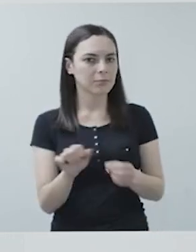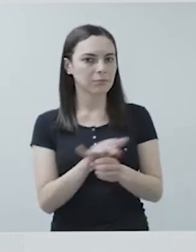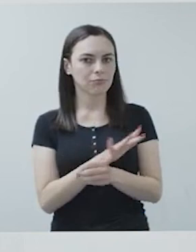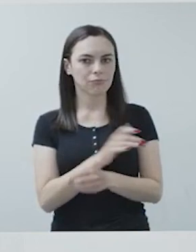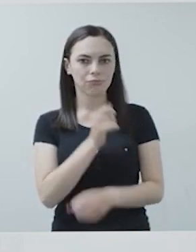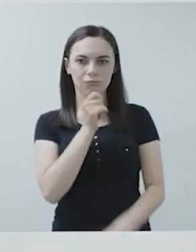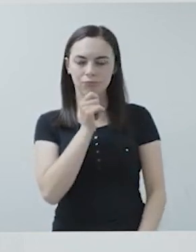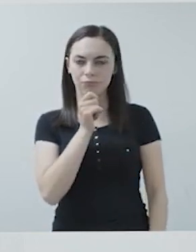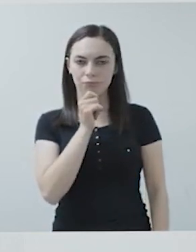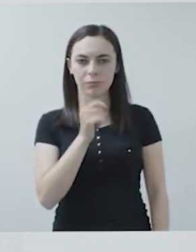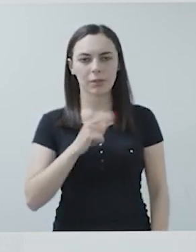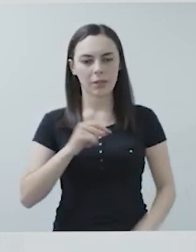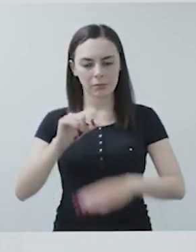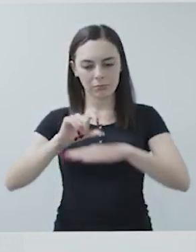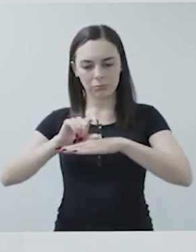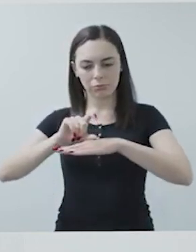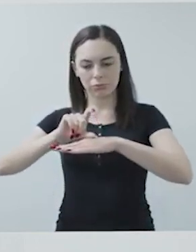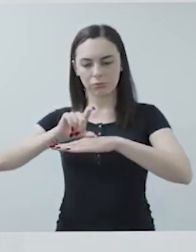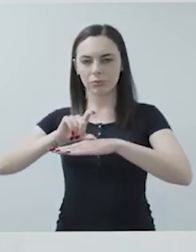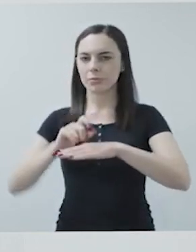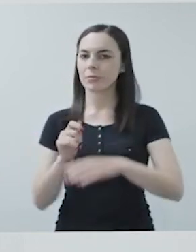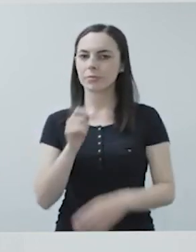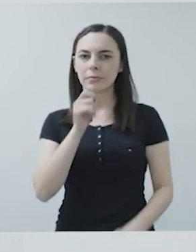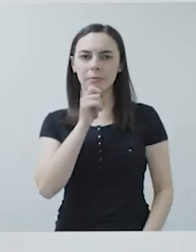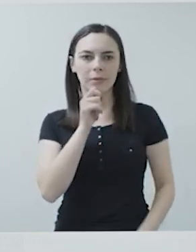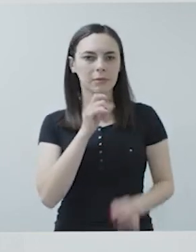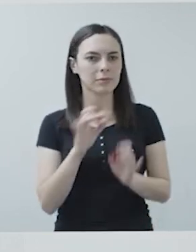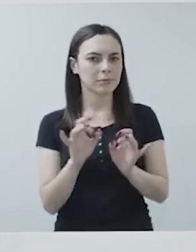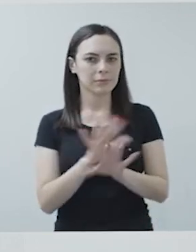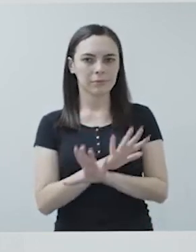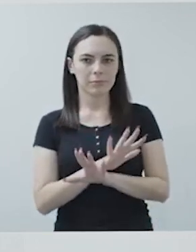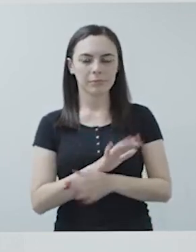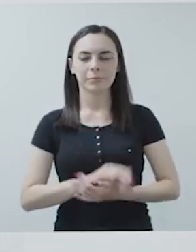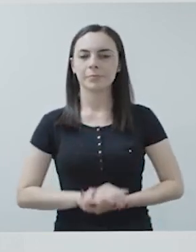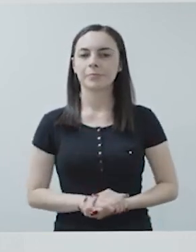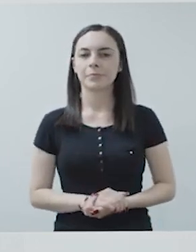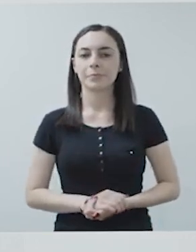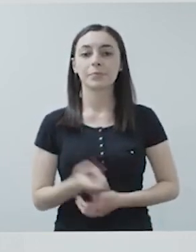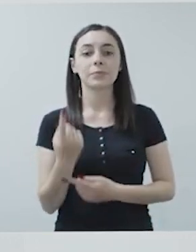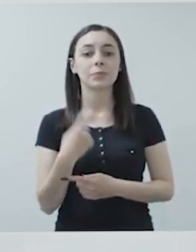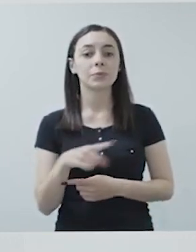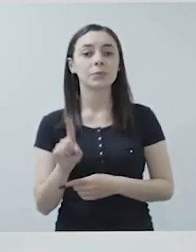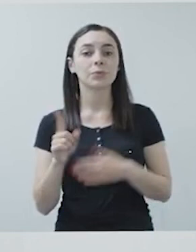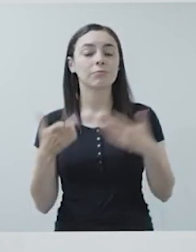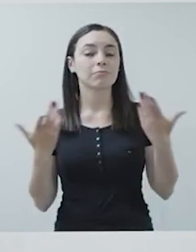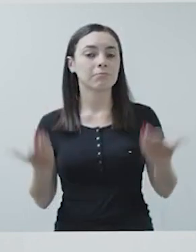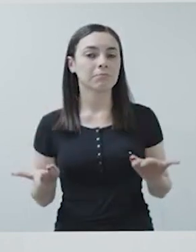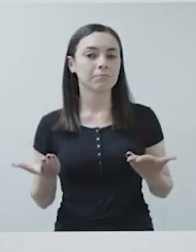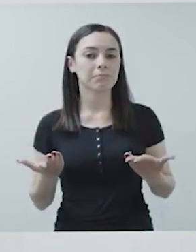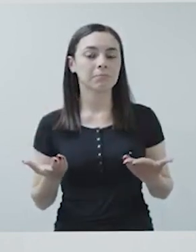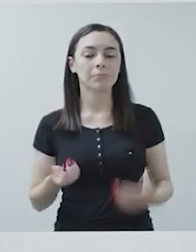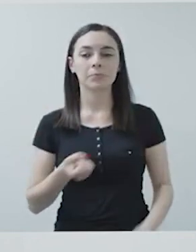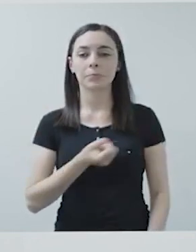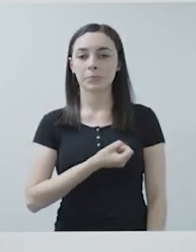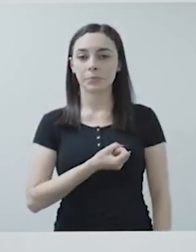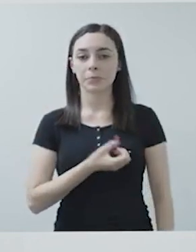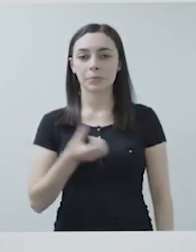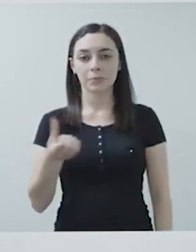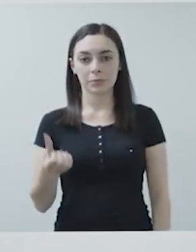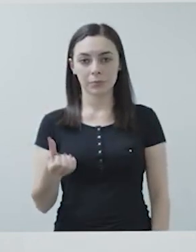Nós colocamos mais um pouco, mas ainda não preencheu todo o copo. E qual será o último? O copo que